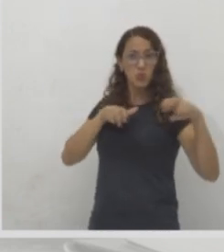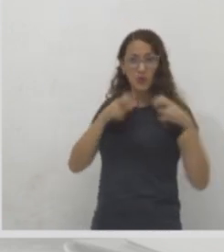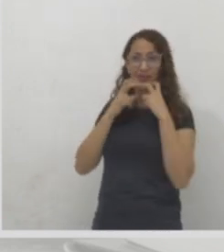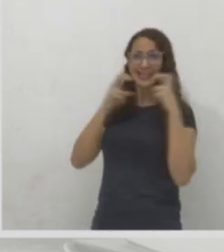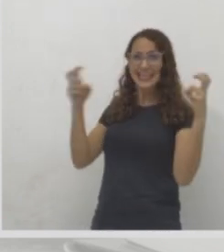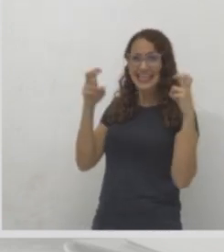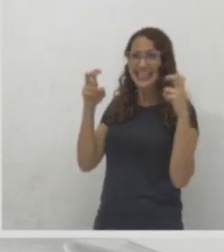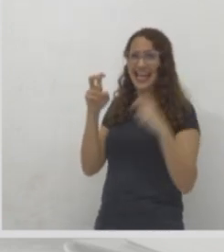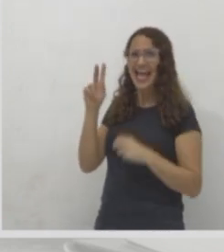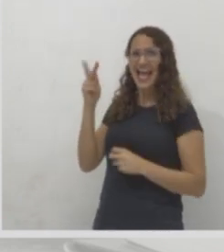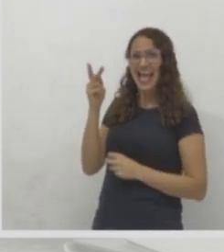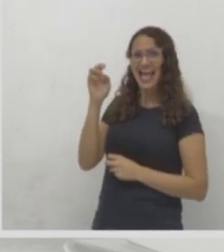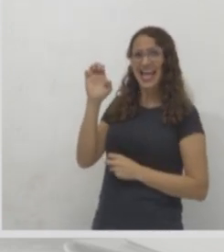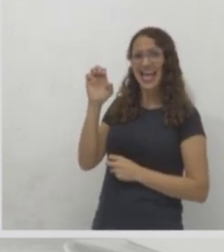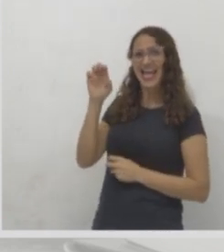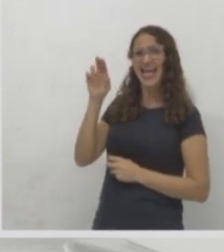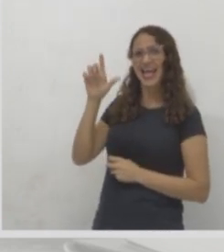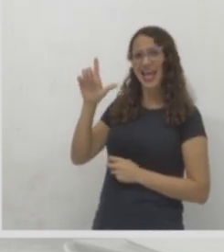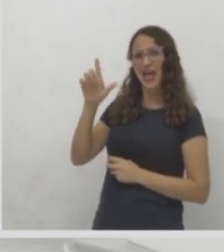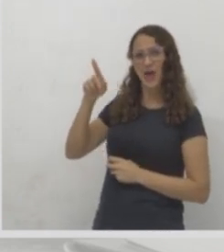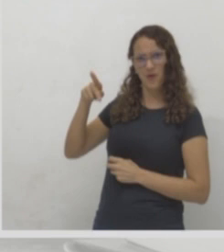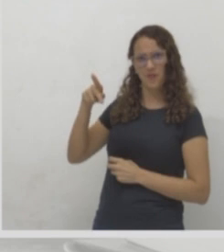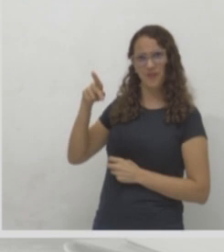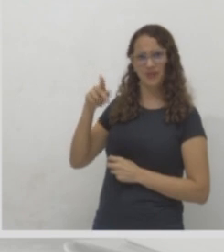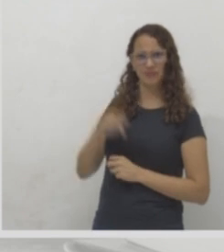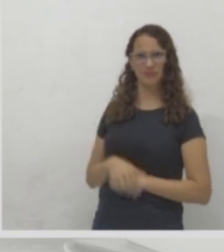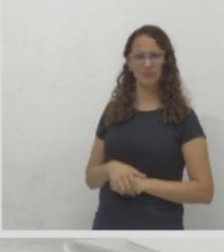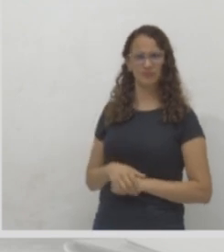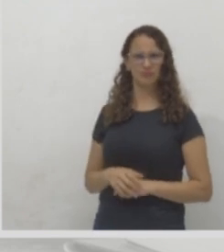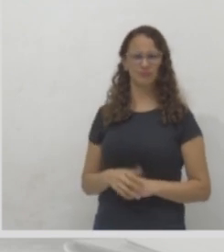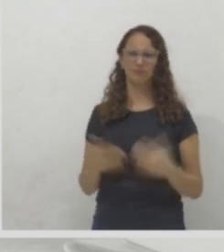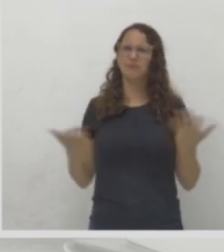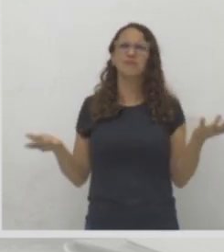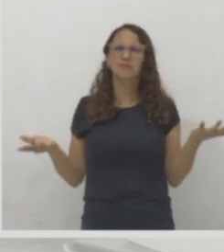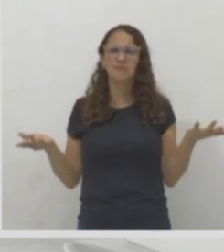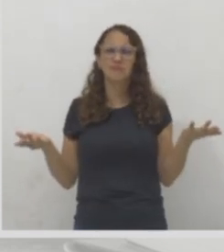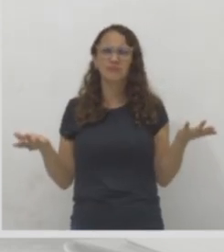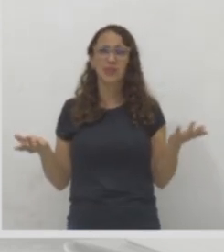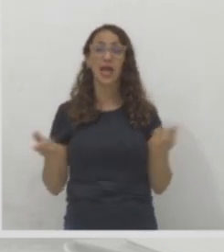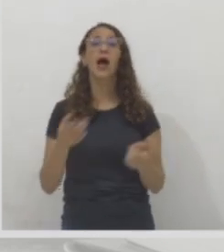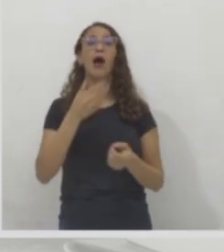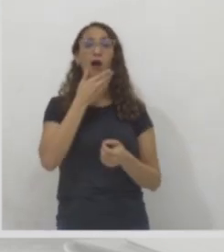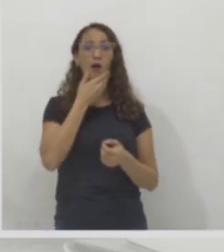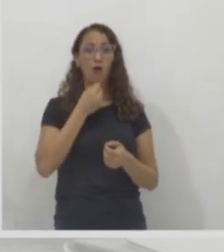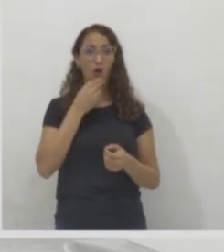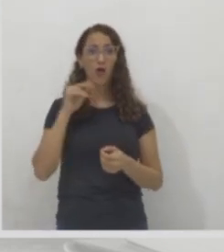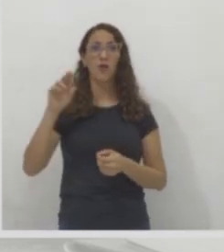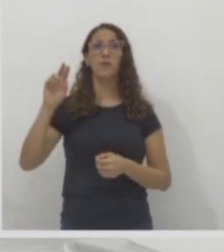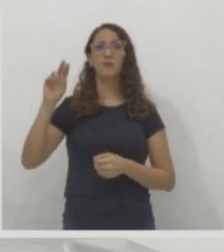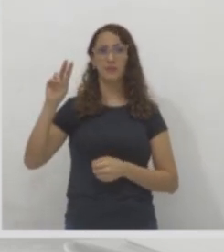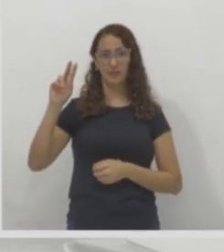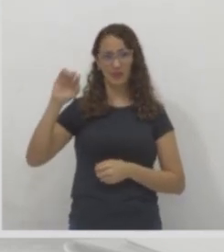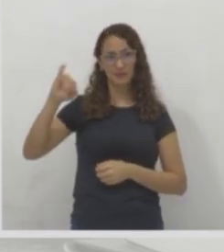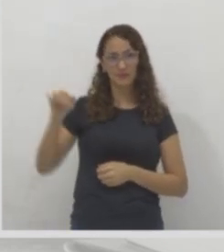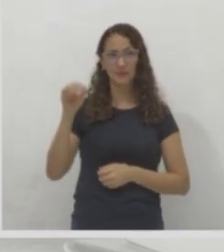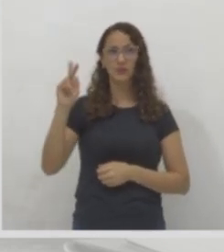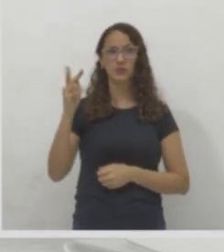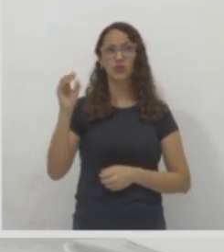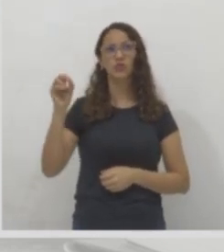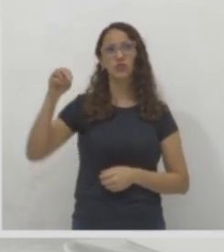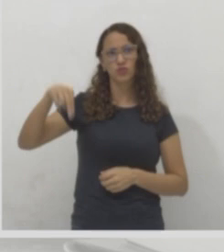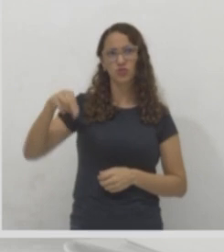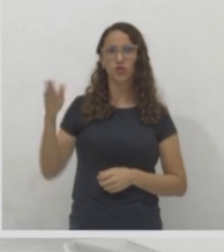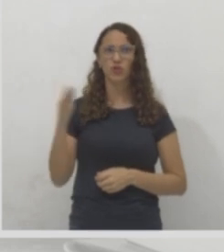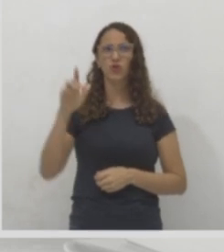integrante de uma banda famosíssima chamada Os Beatles, certo? E John